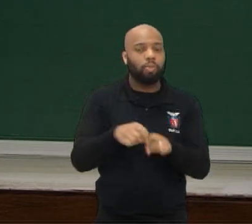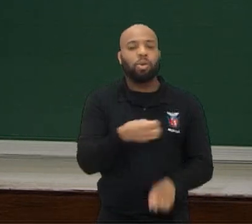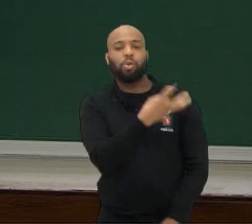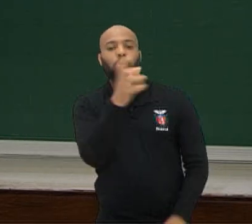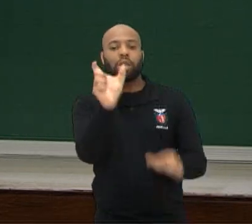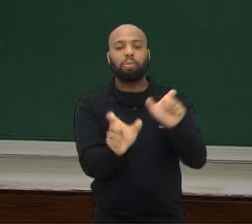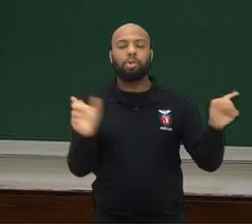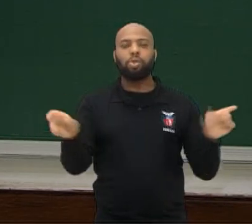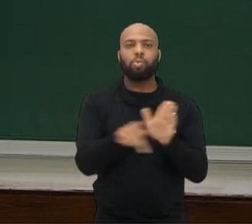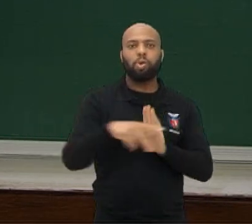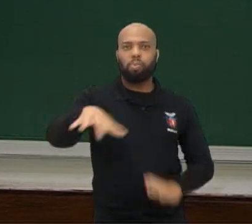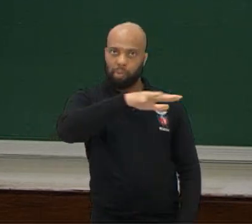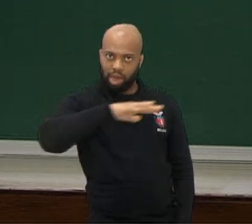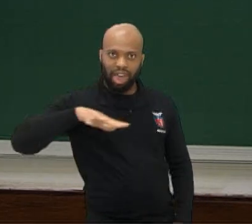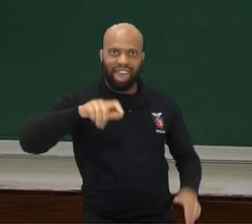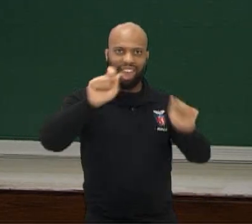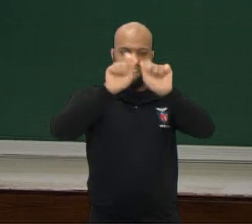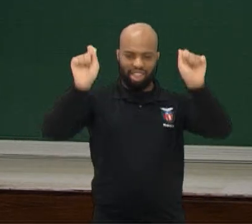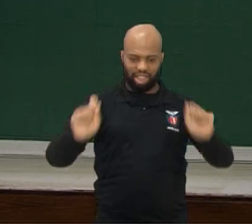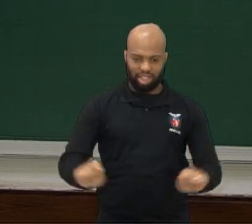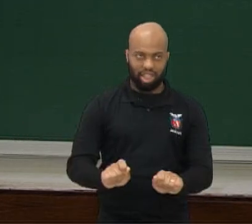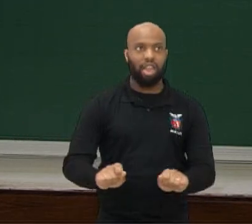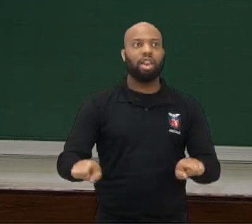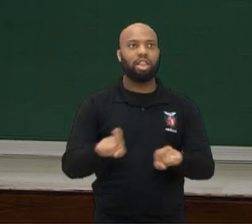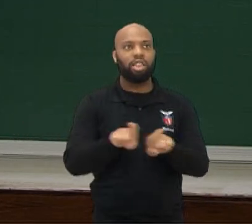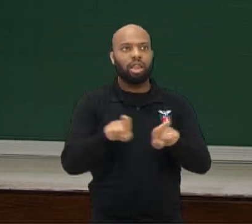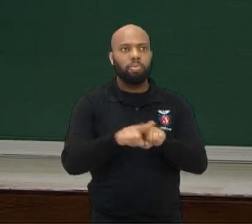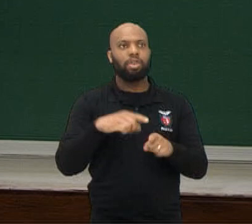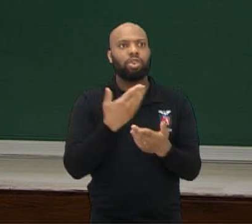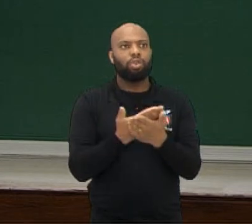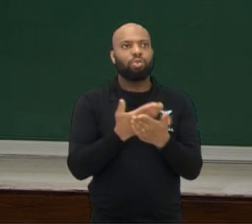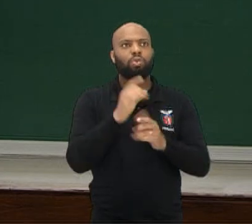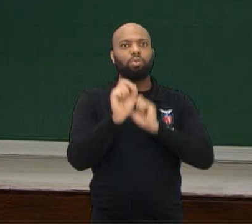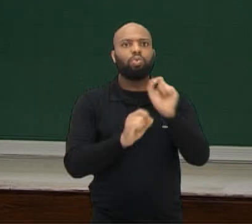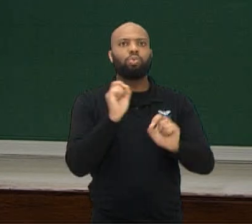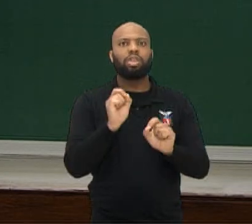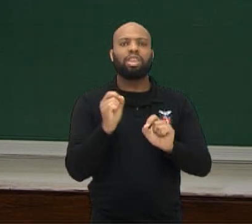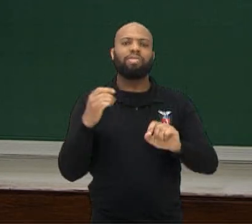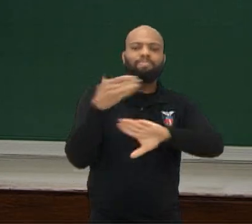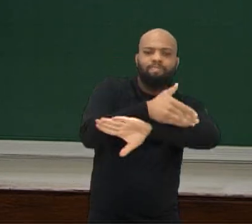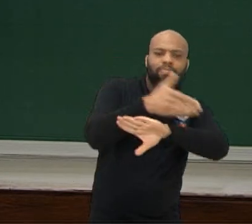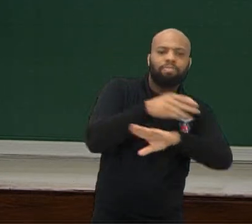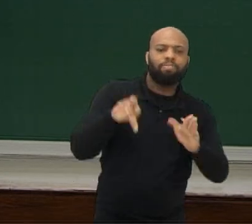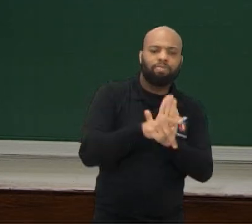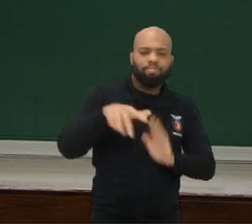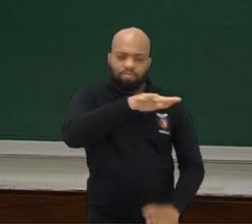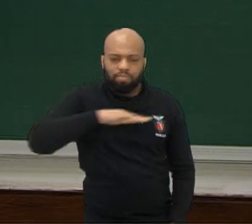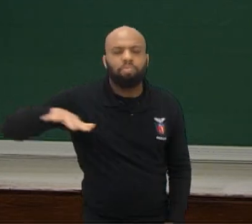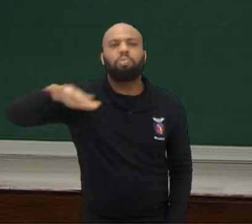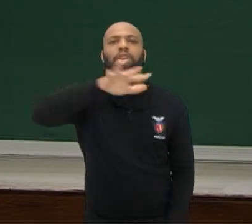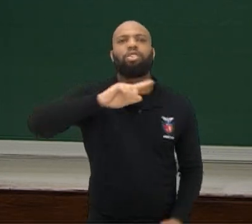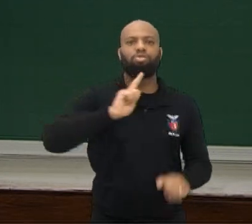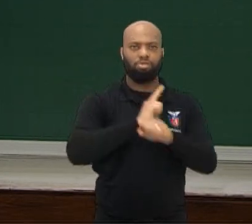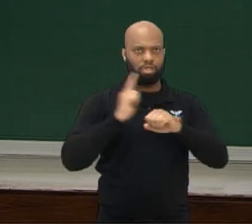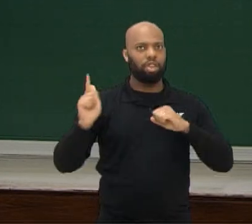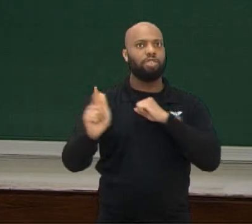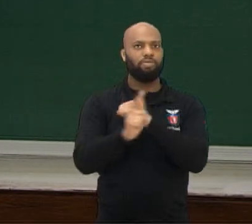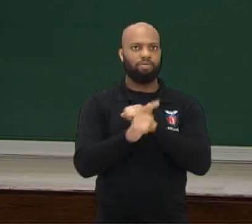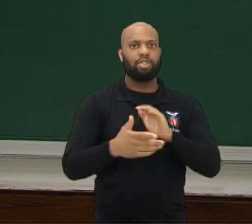de ocupação. Foram os três temas que nós trabalhamos: ocupação desses territórios, desses espaços